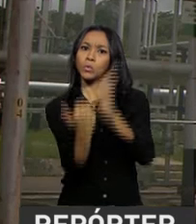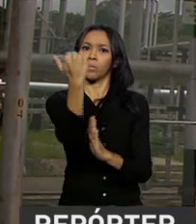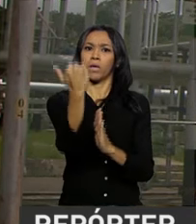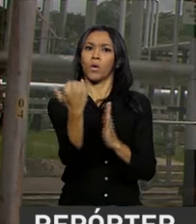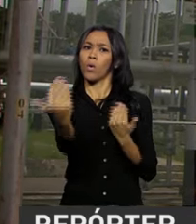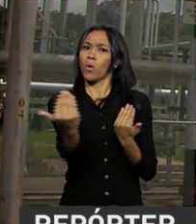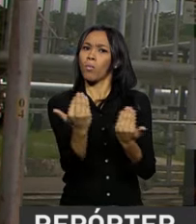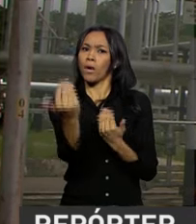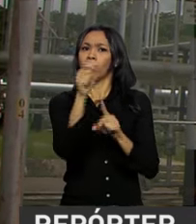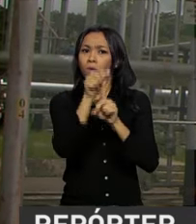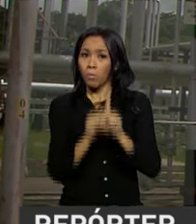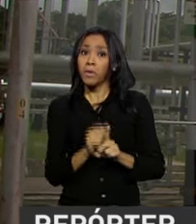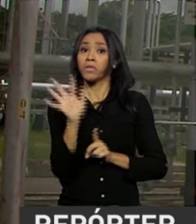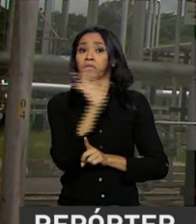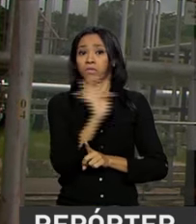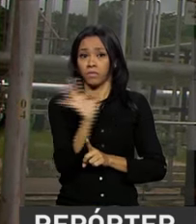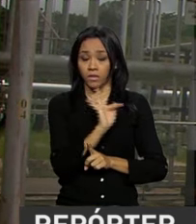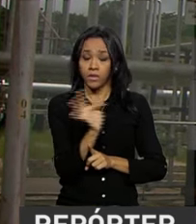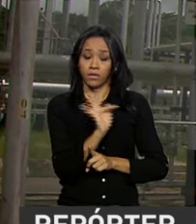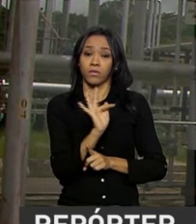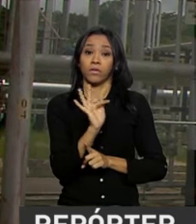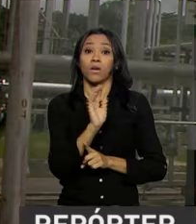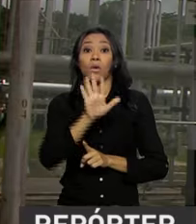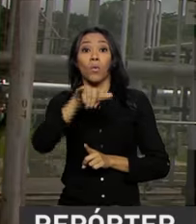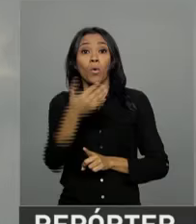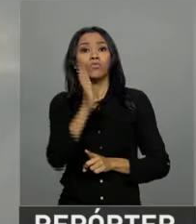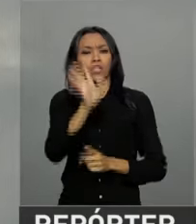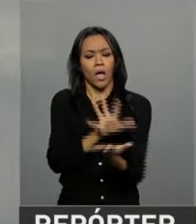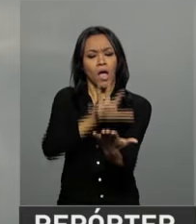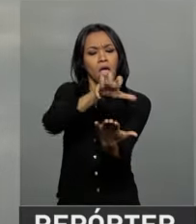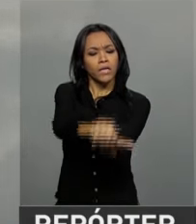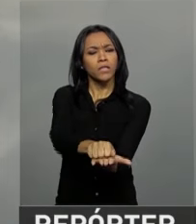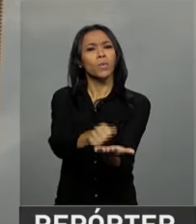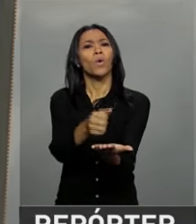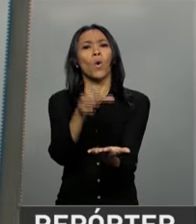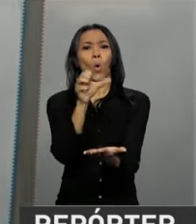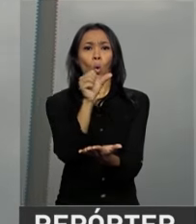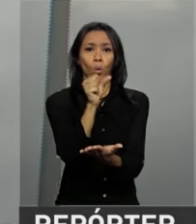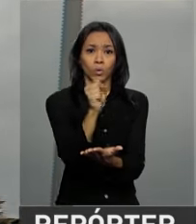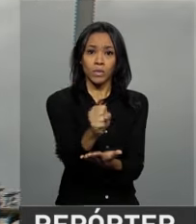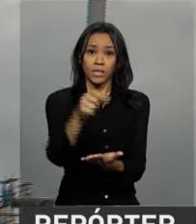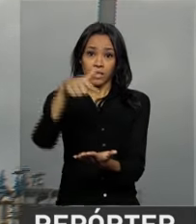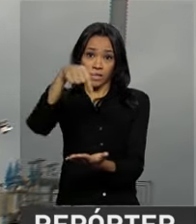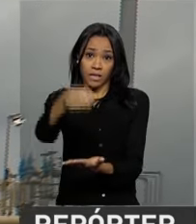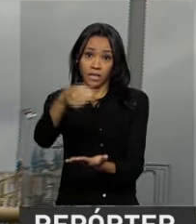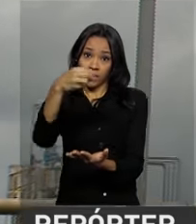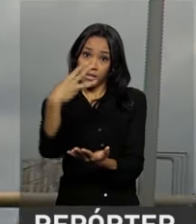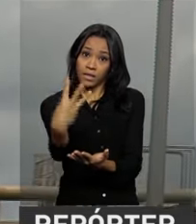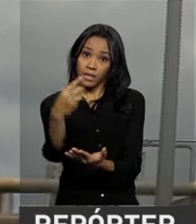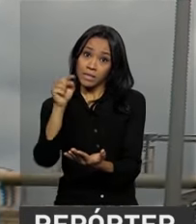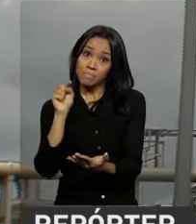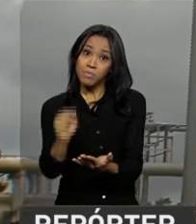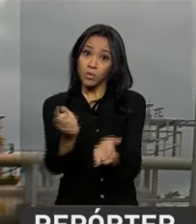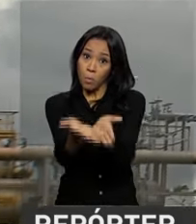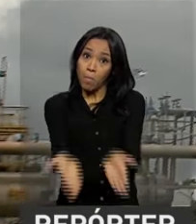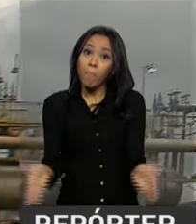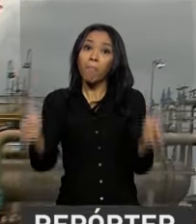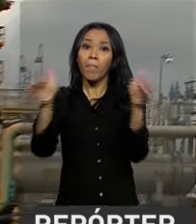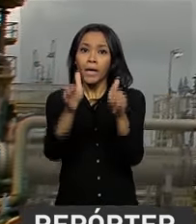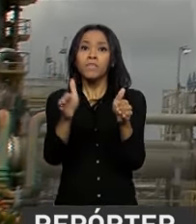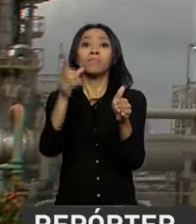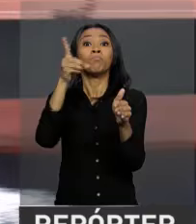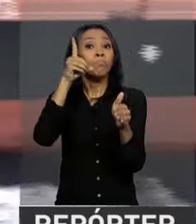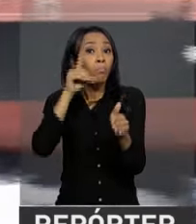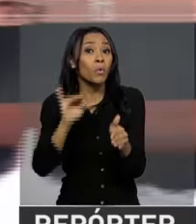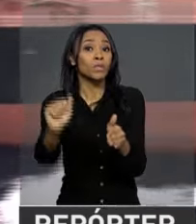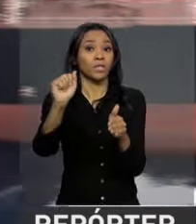quando comparado ao mês de fevereiro, quando foram registrados 873 mil barris por dia. O